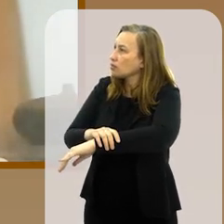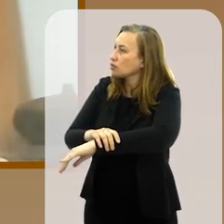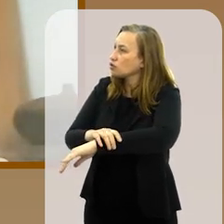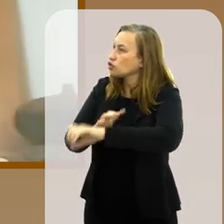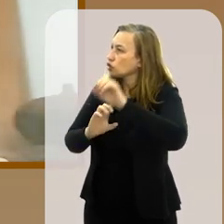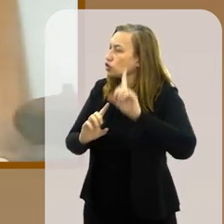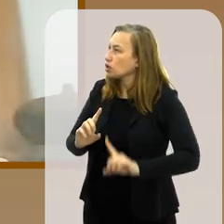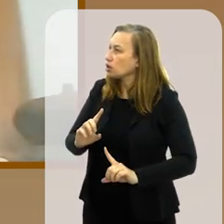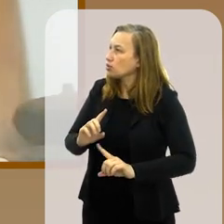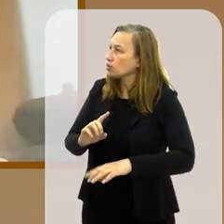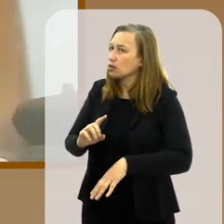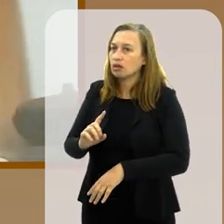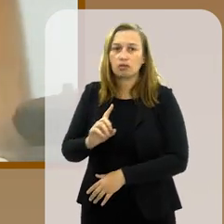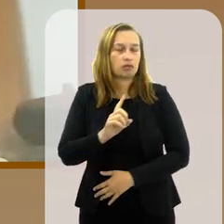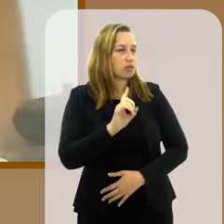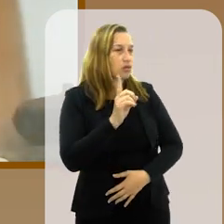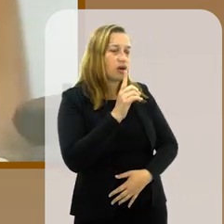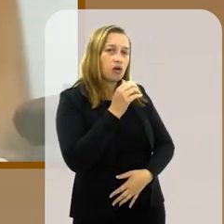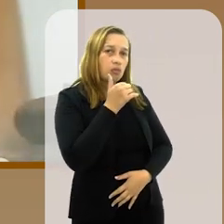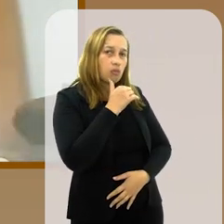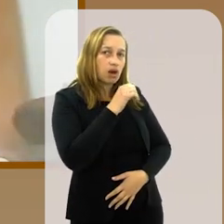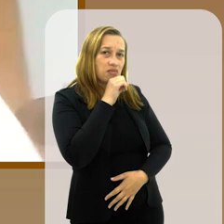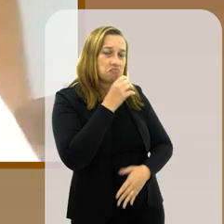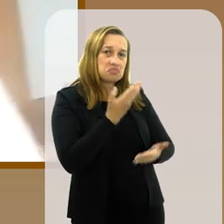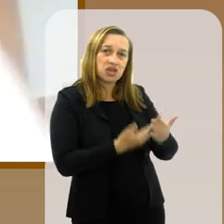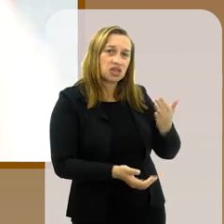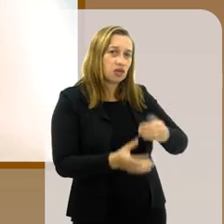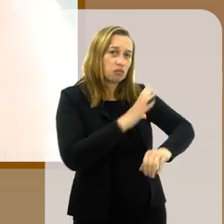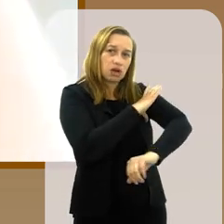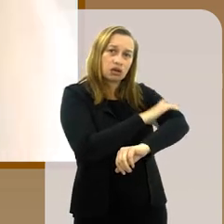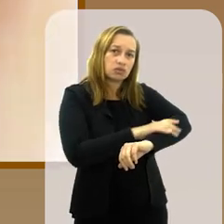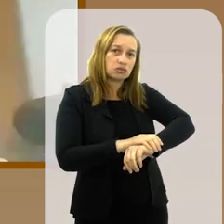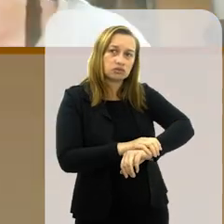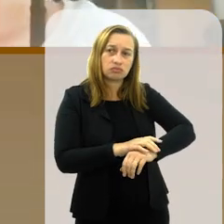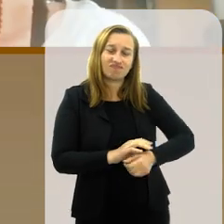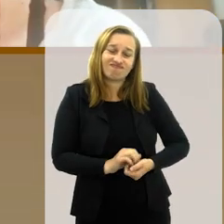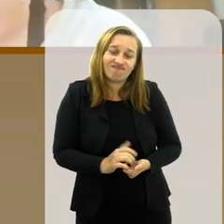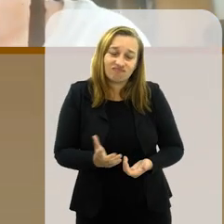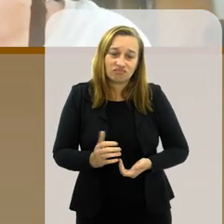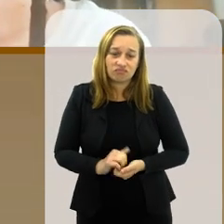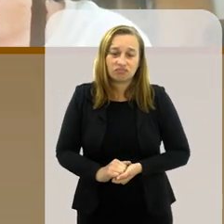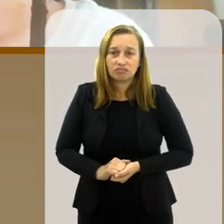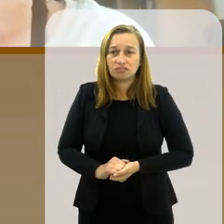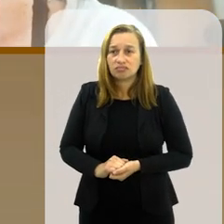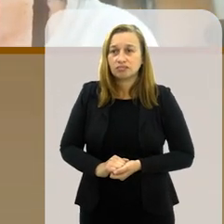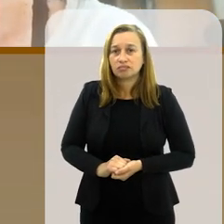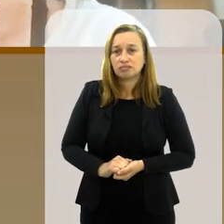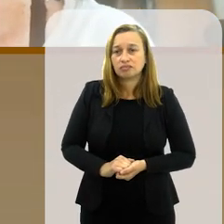braço direito. Aí ele falou: não, mãe, você perdeu o braço. Foi isso.